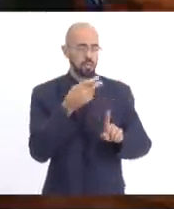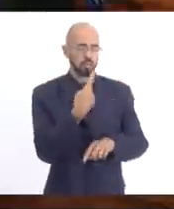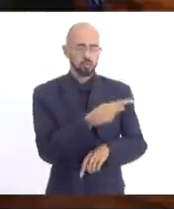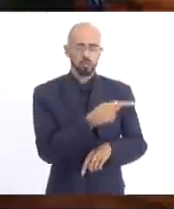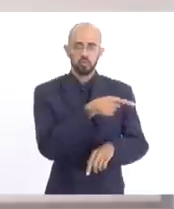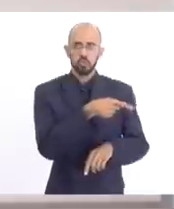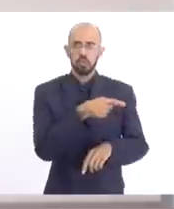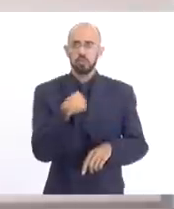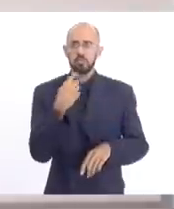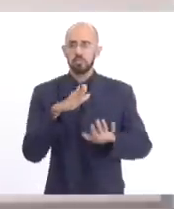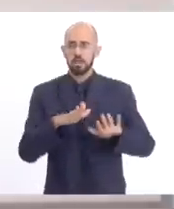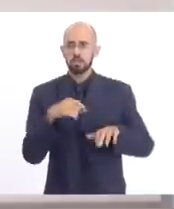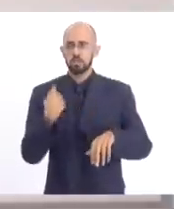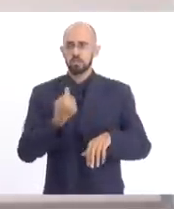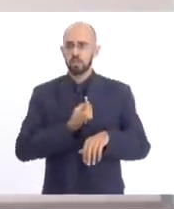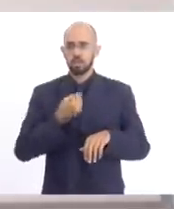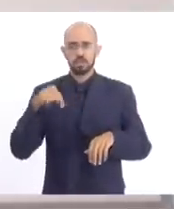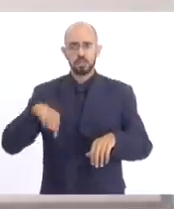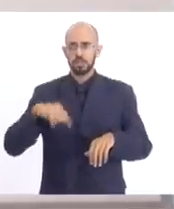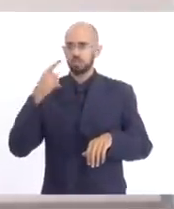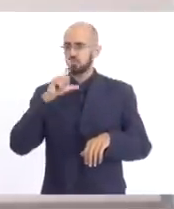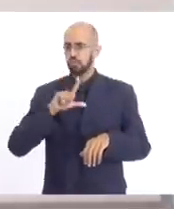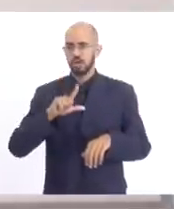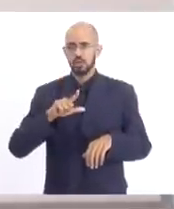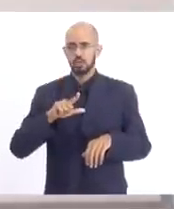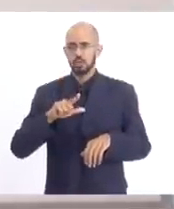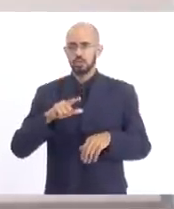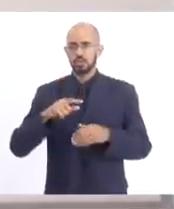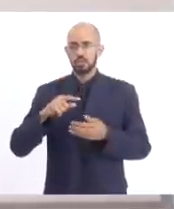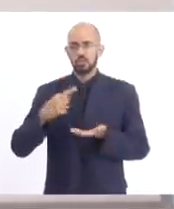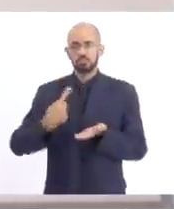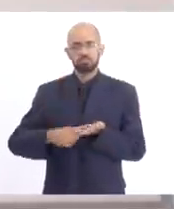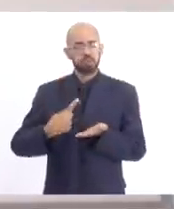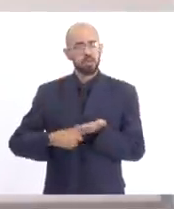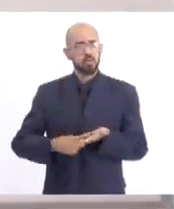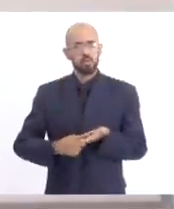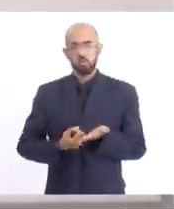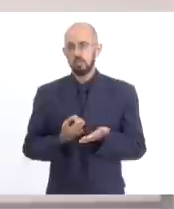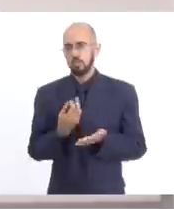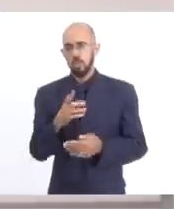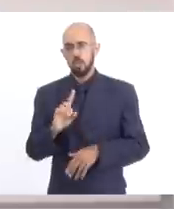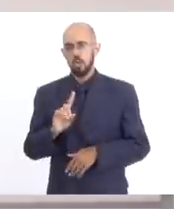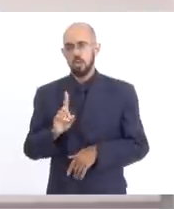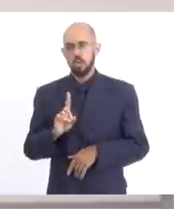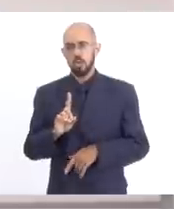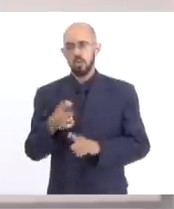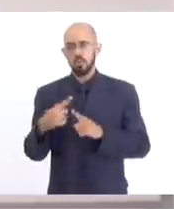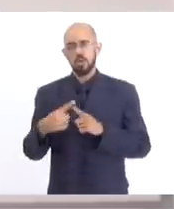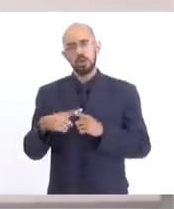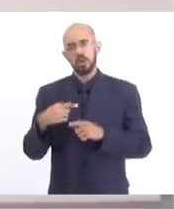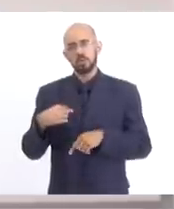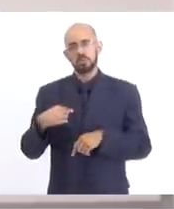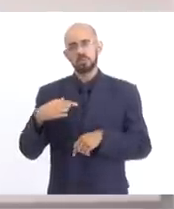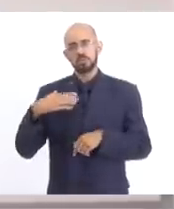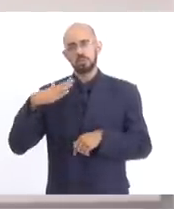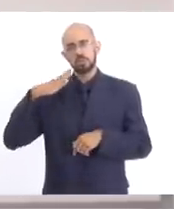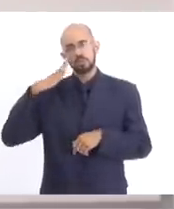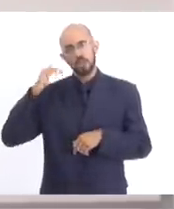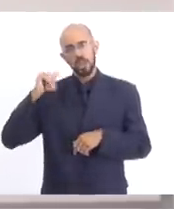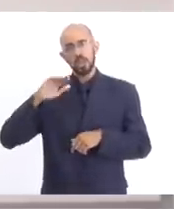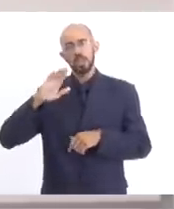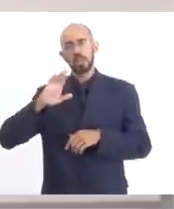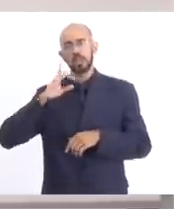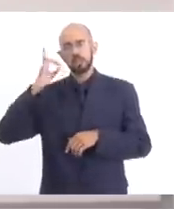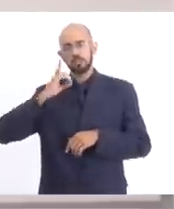Nós aqui, nós não vamos chegar a um bom termo, porque eu já sei que tem parlamentares que estão